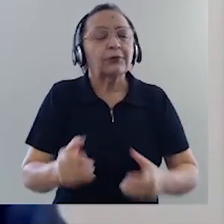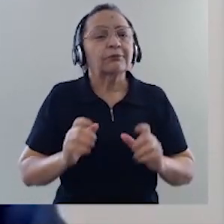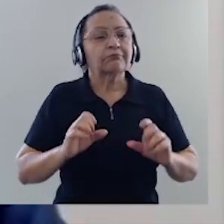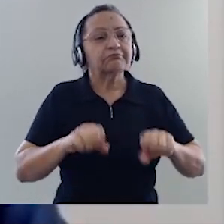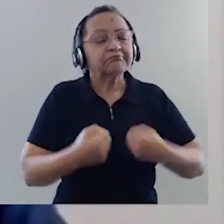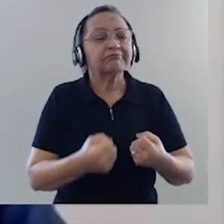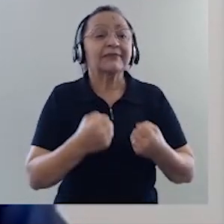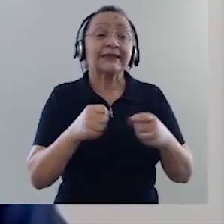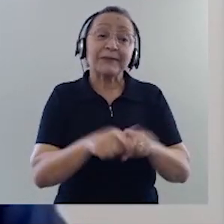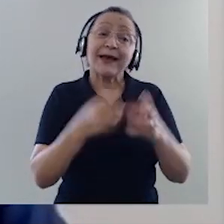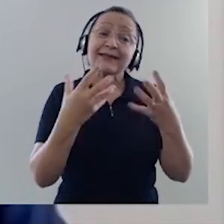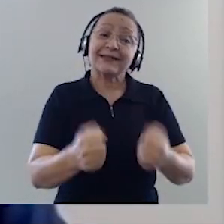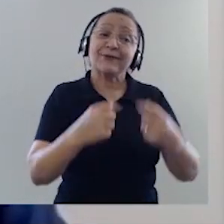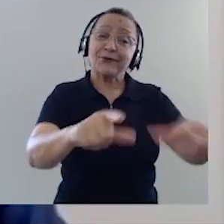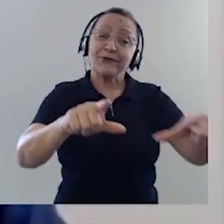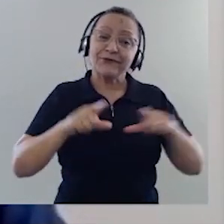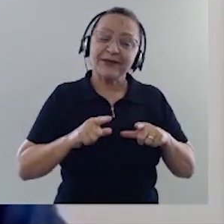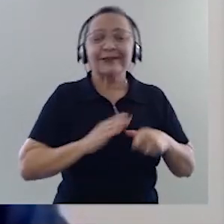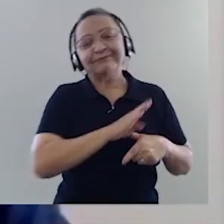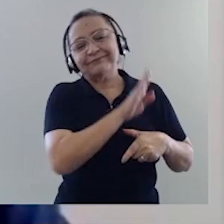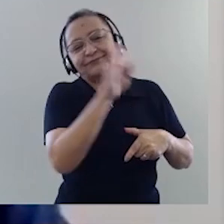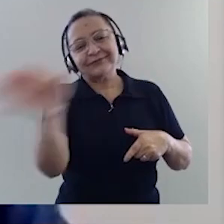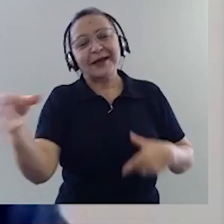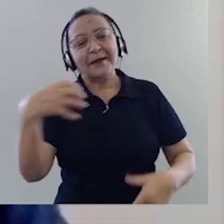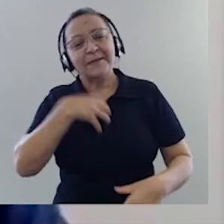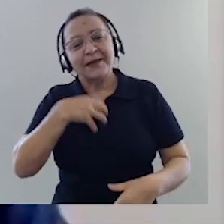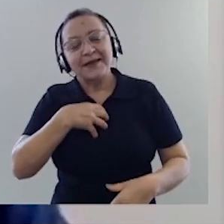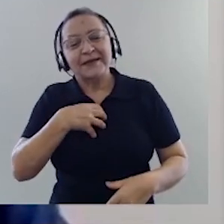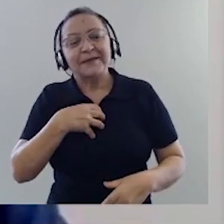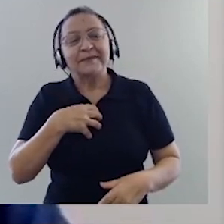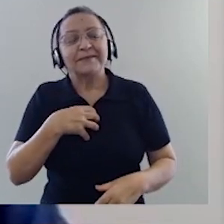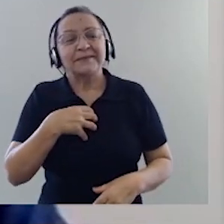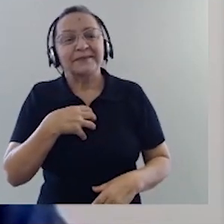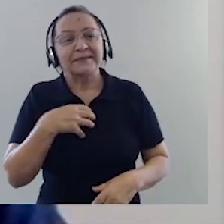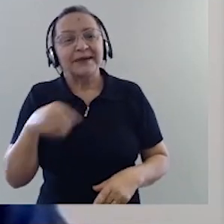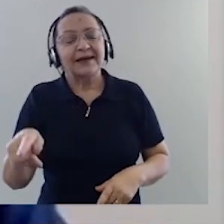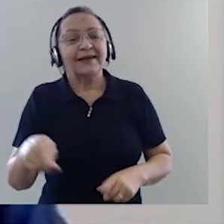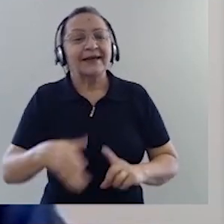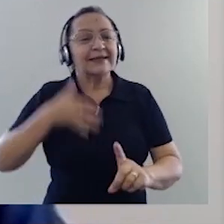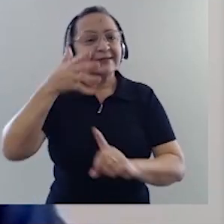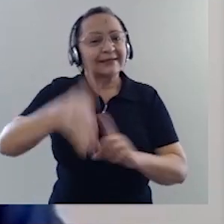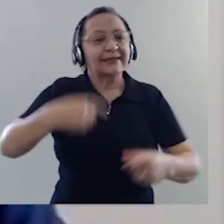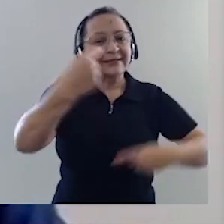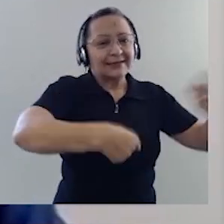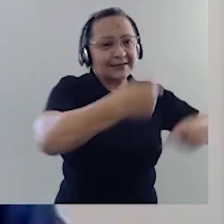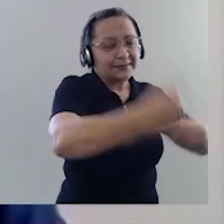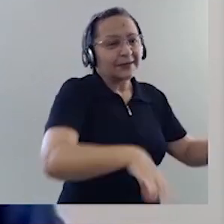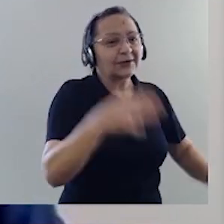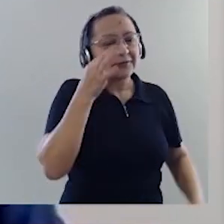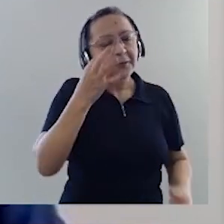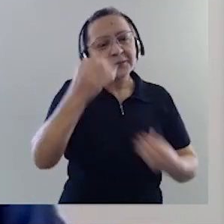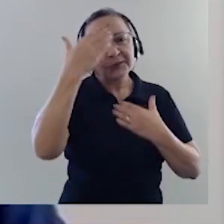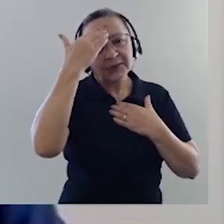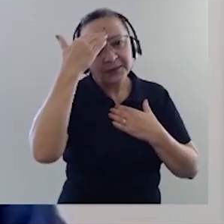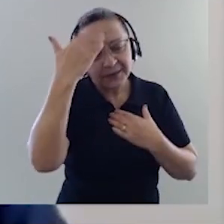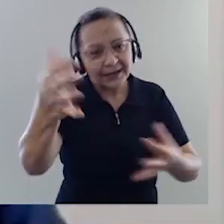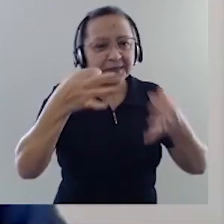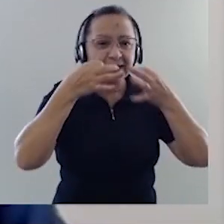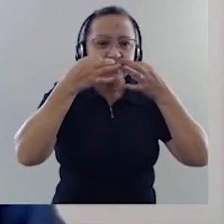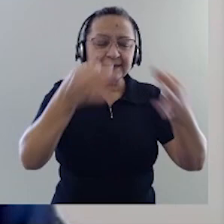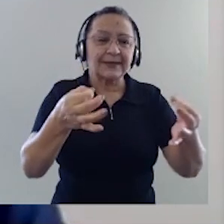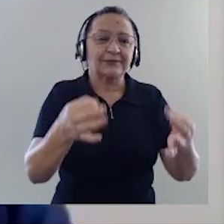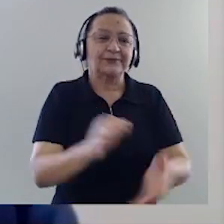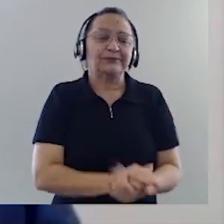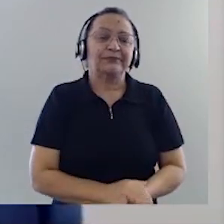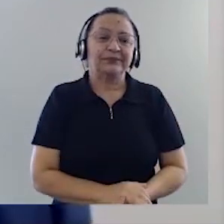seu convite e irmos lá à Bahia para fazer esse debate ao vivo. Muito obrigado pela atenção que me